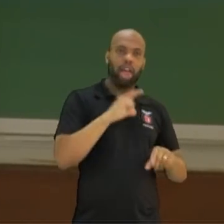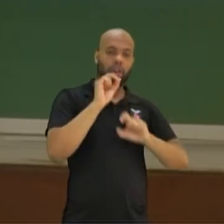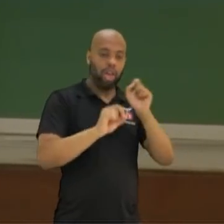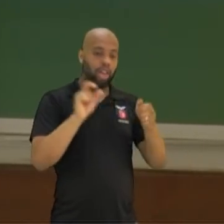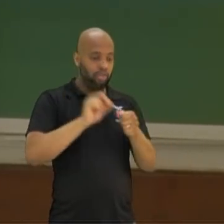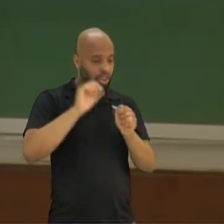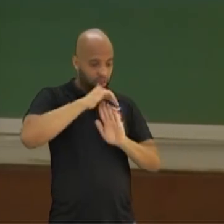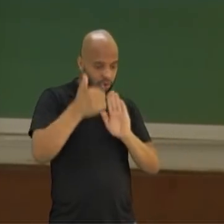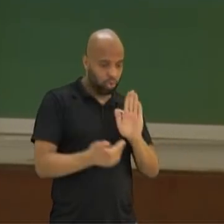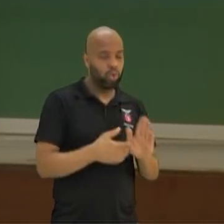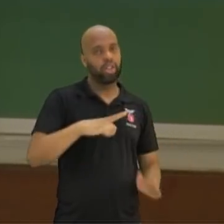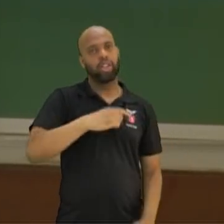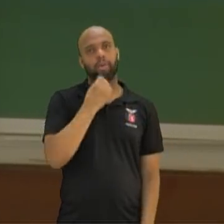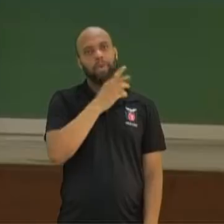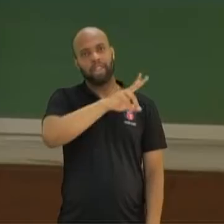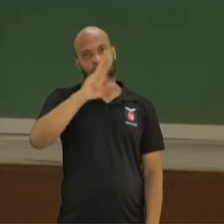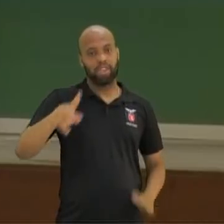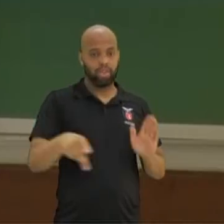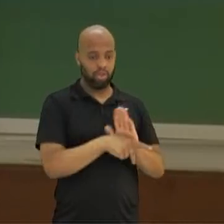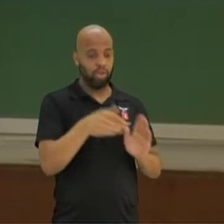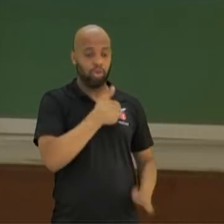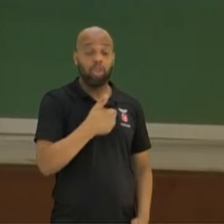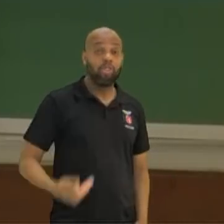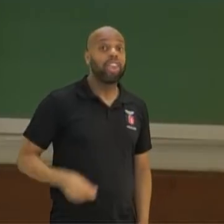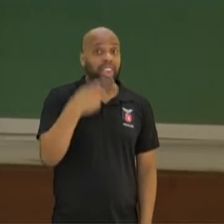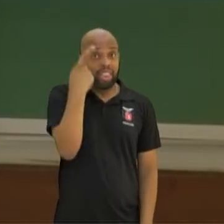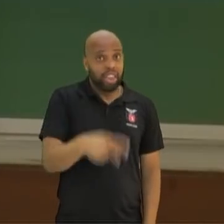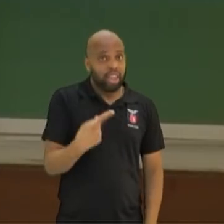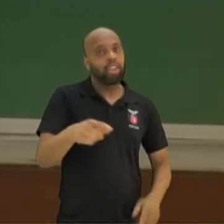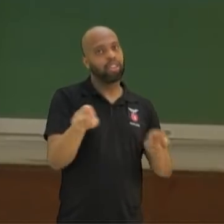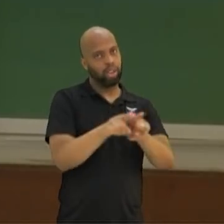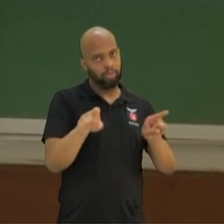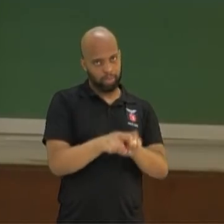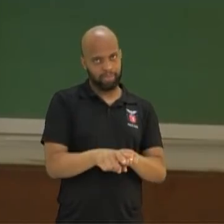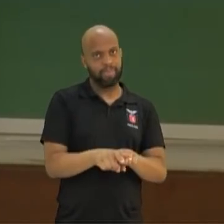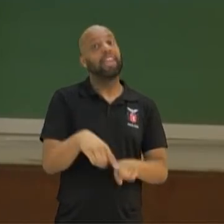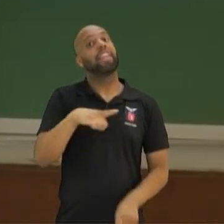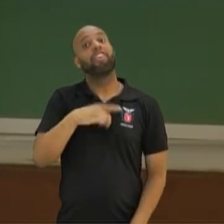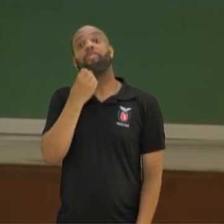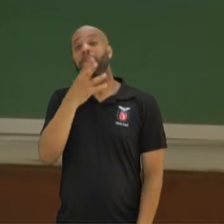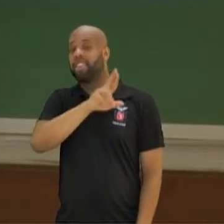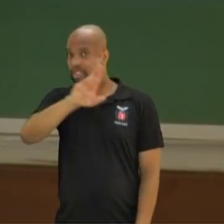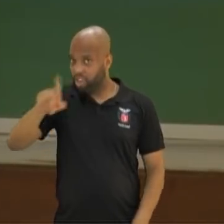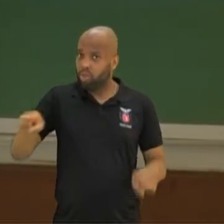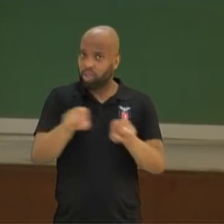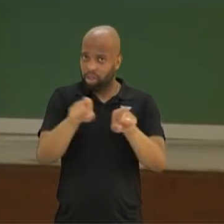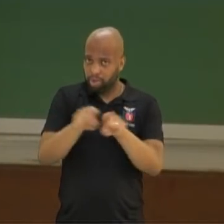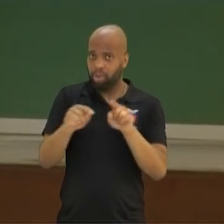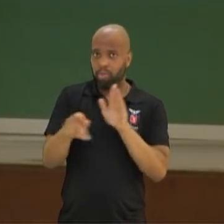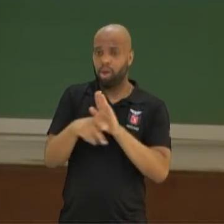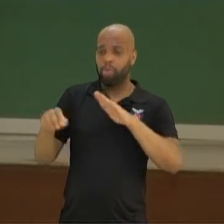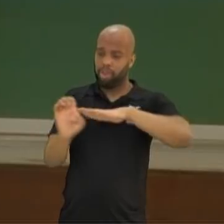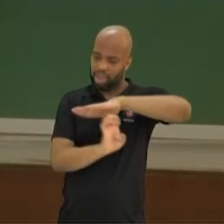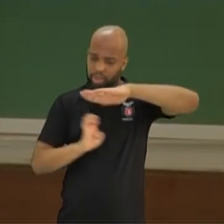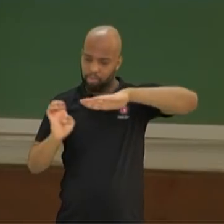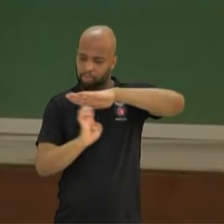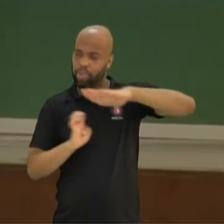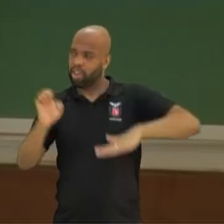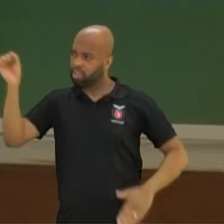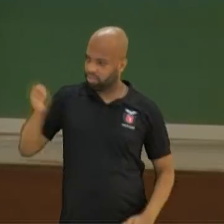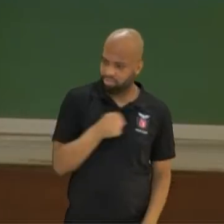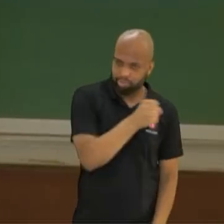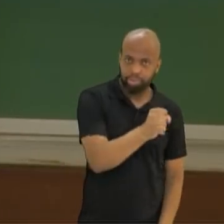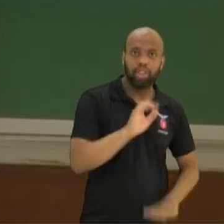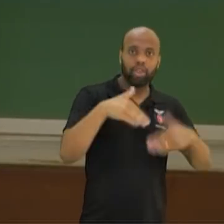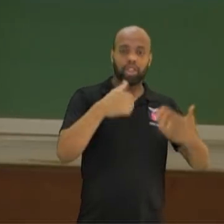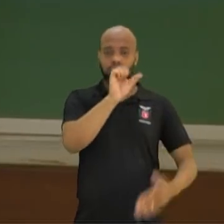alguma vantagem oferecida pelo governo local. E isso, então, faz com que a gente observe a região